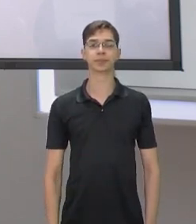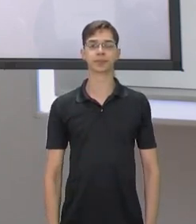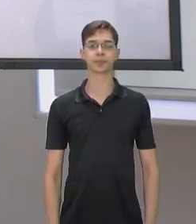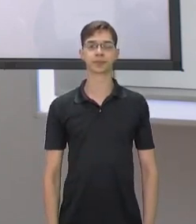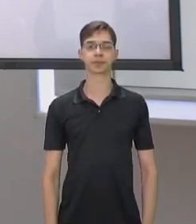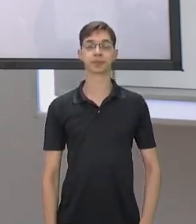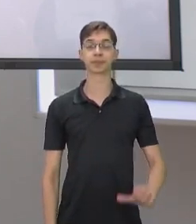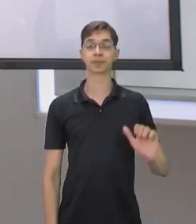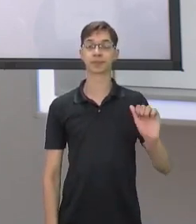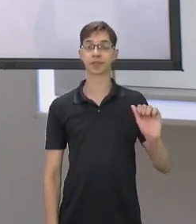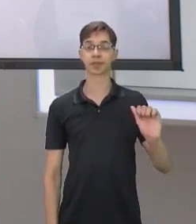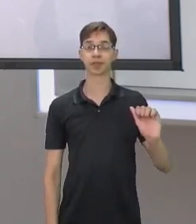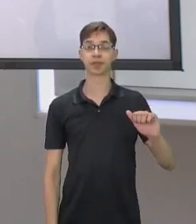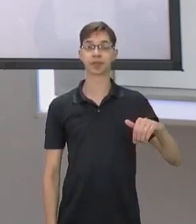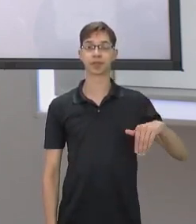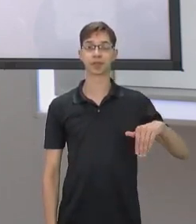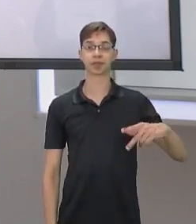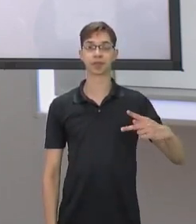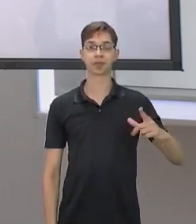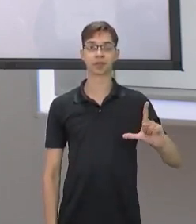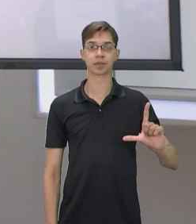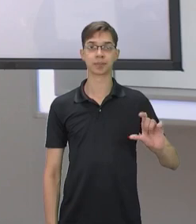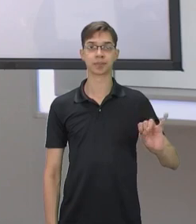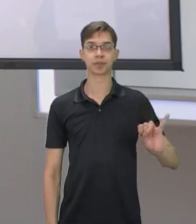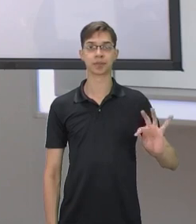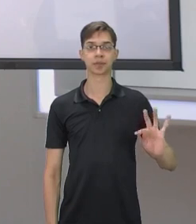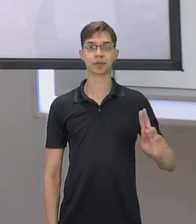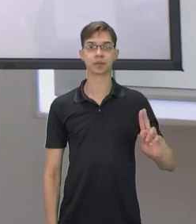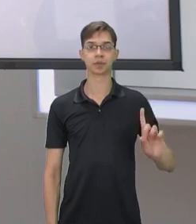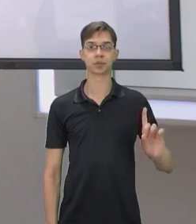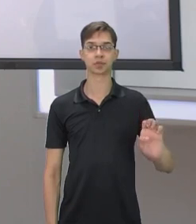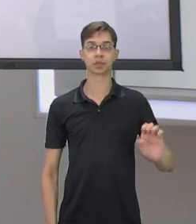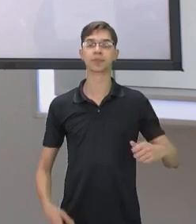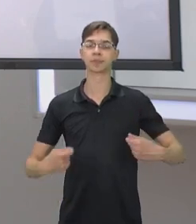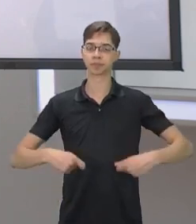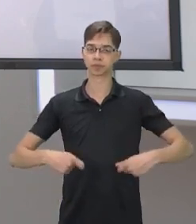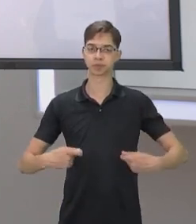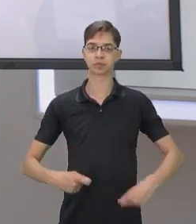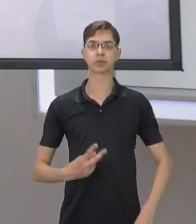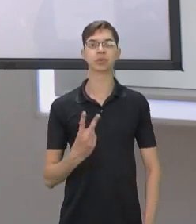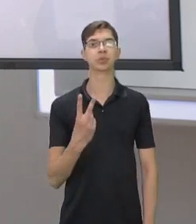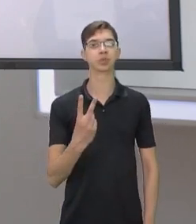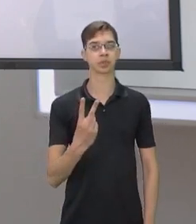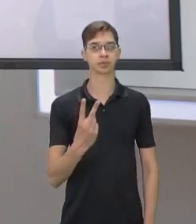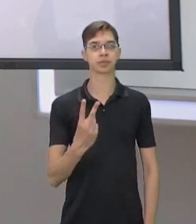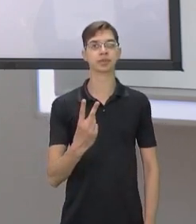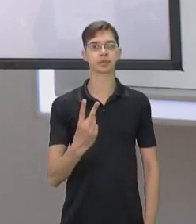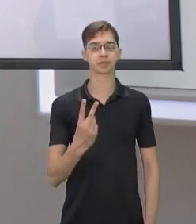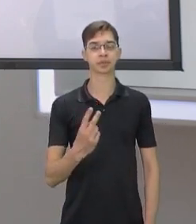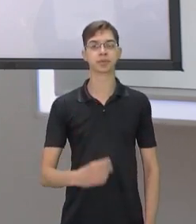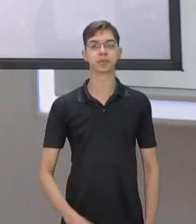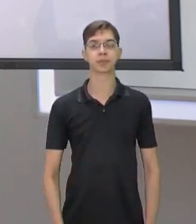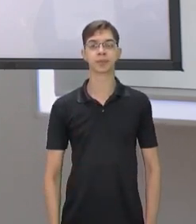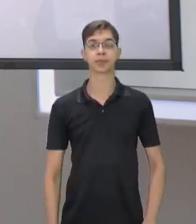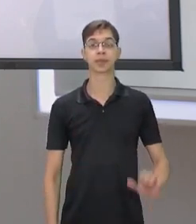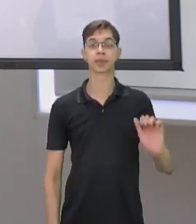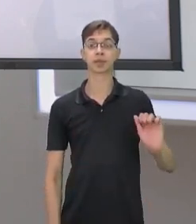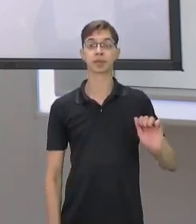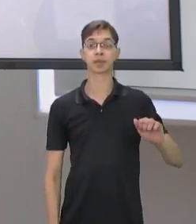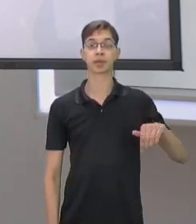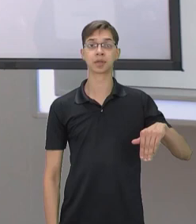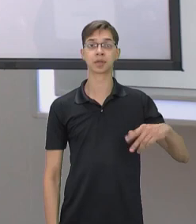A amplitude, né, tinha que ser 2, aqui a amplitude. Se a amplitude tinha que ser 2,